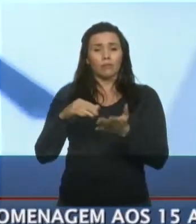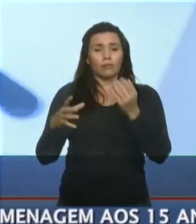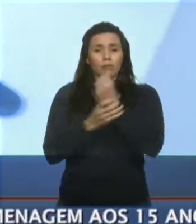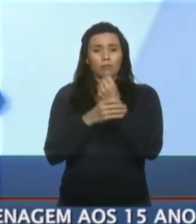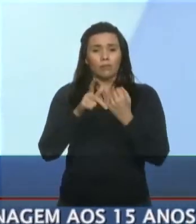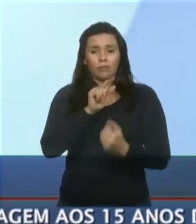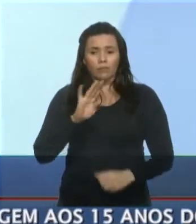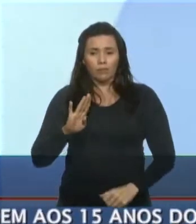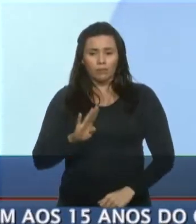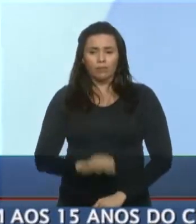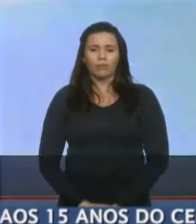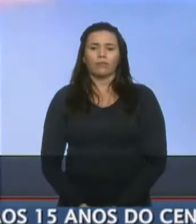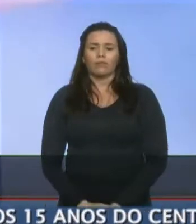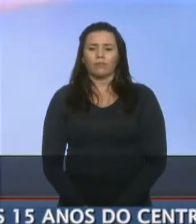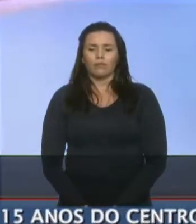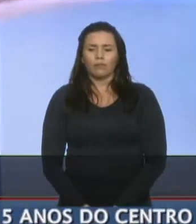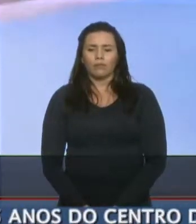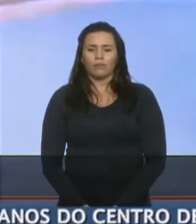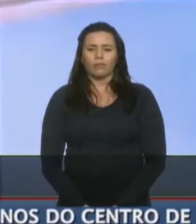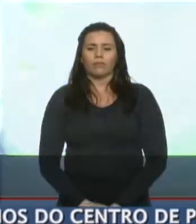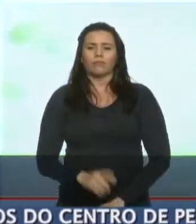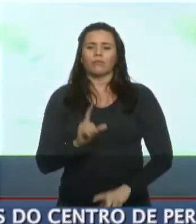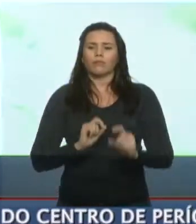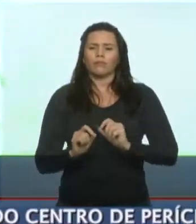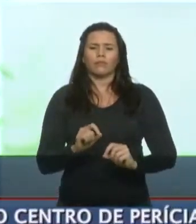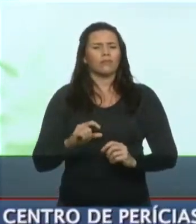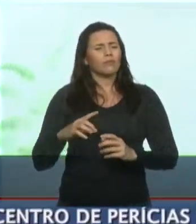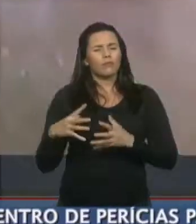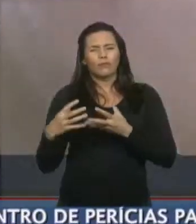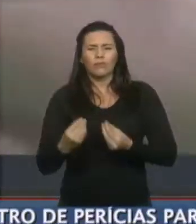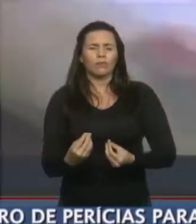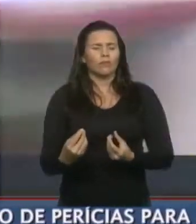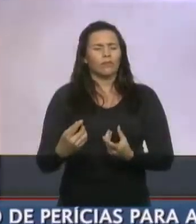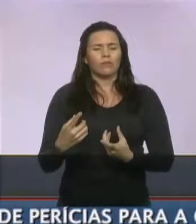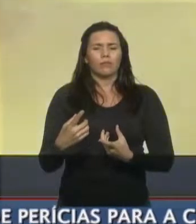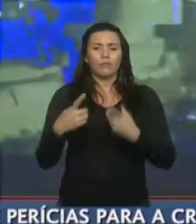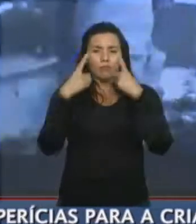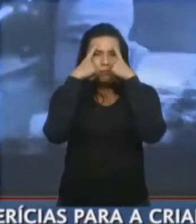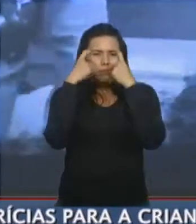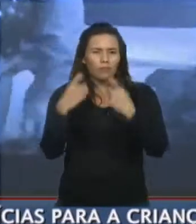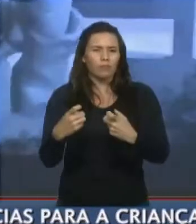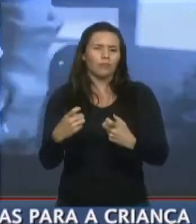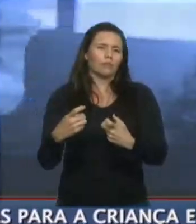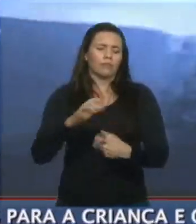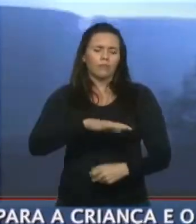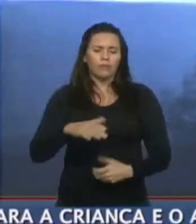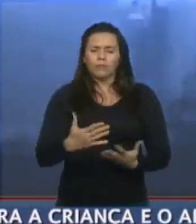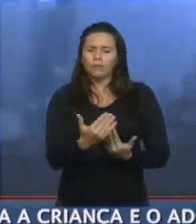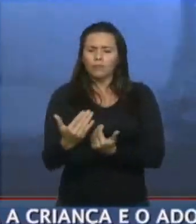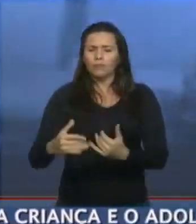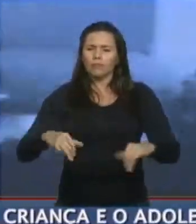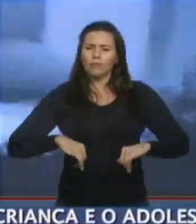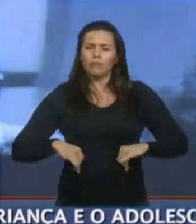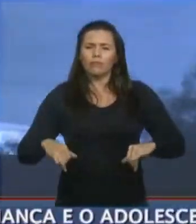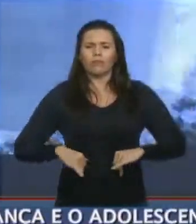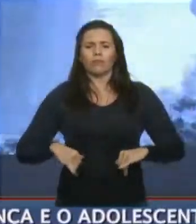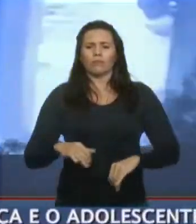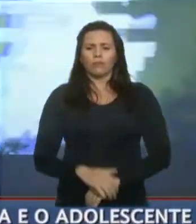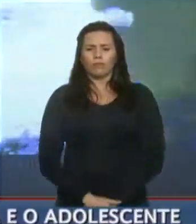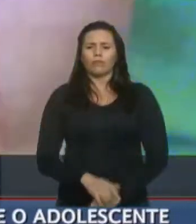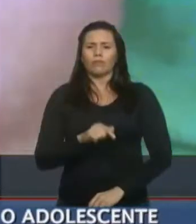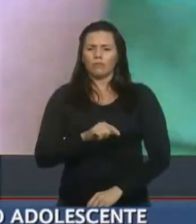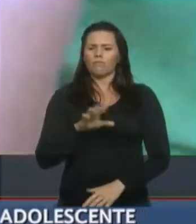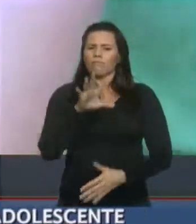precisão o tipo de violência sofrida pela criança ou adolescente, auxiliando estrategicamente a ação dos órgãos de segurança,